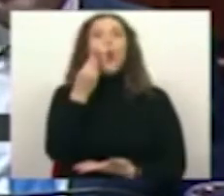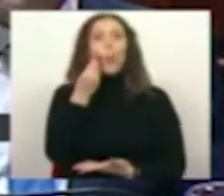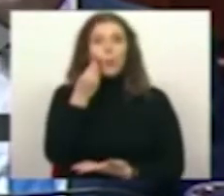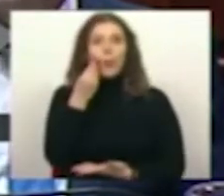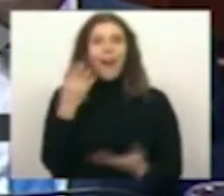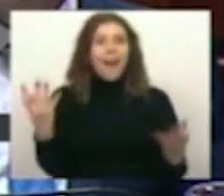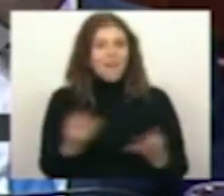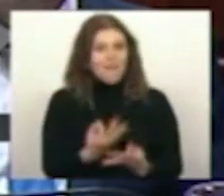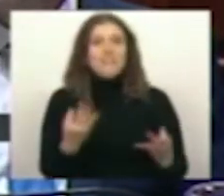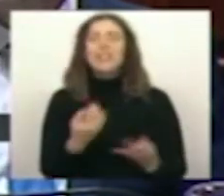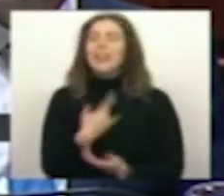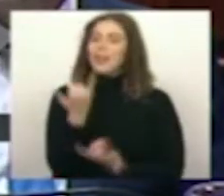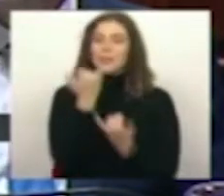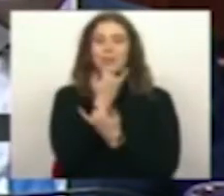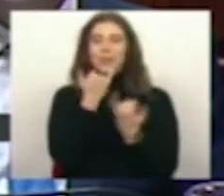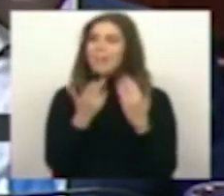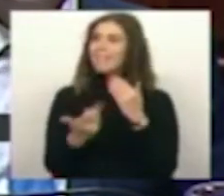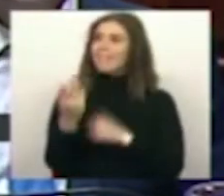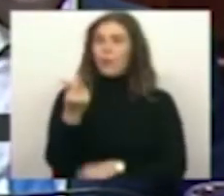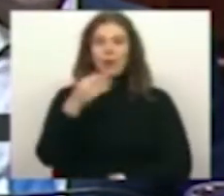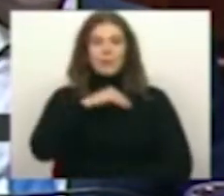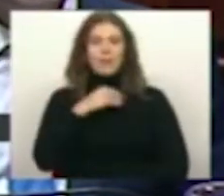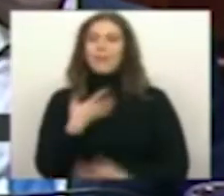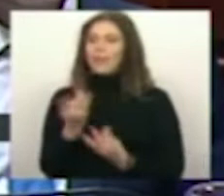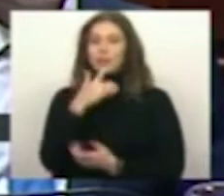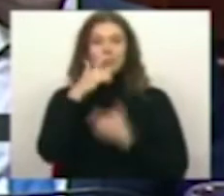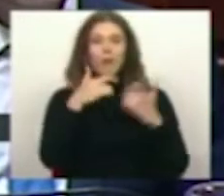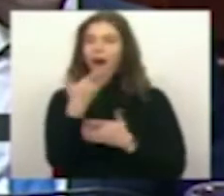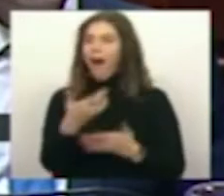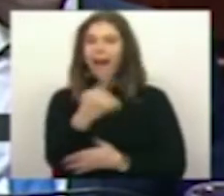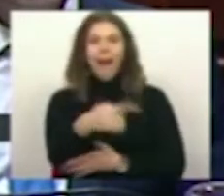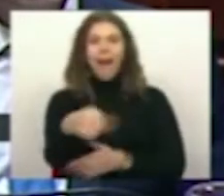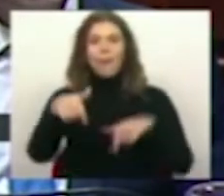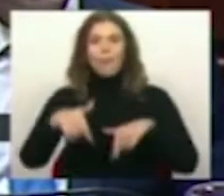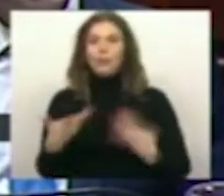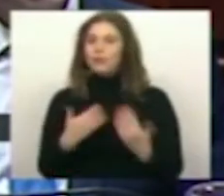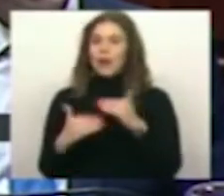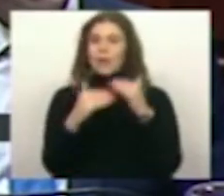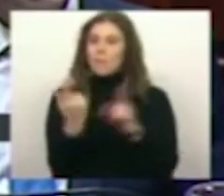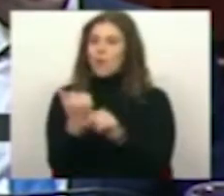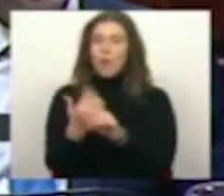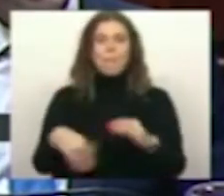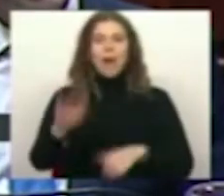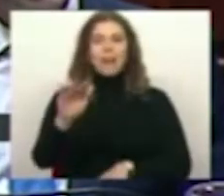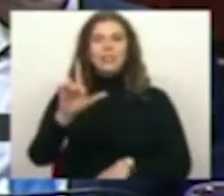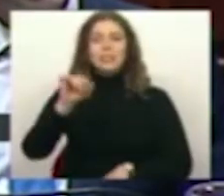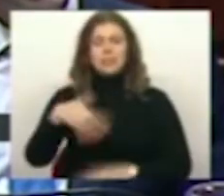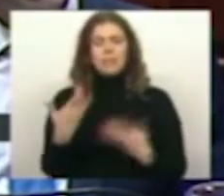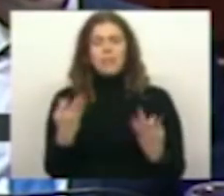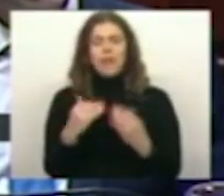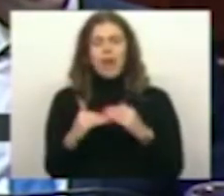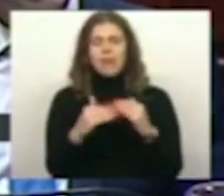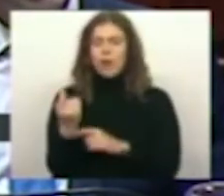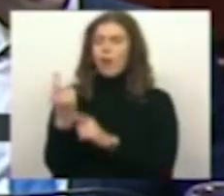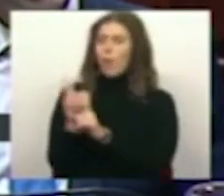É verdade que, felizmente, com a melhoria do rendimento das famílias, há hoje um maior nível de consumo e também um maior nível